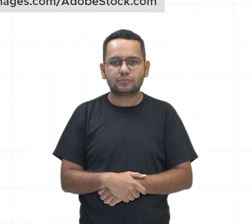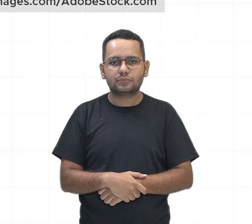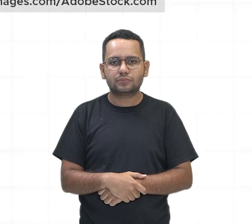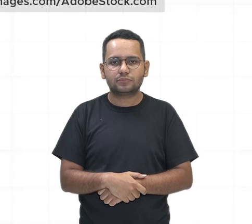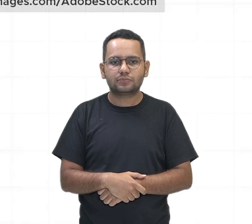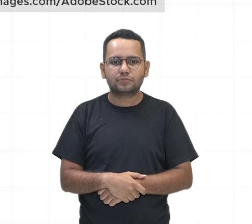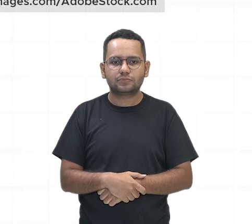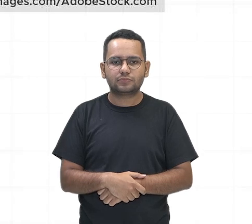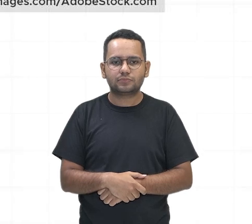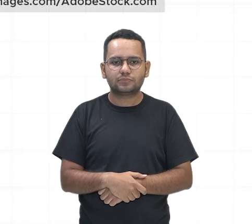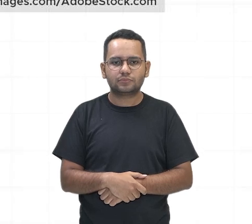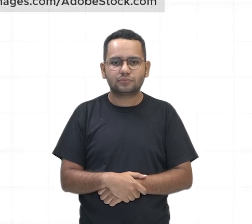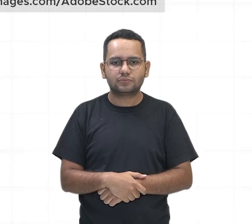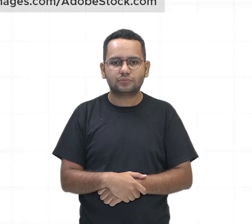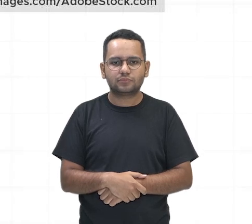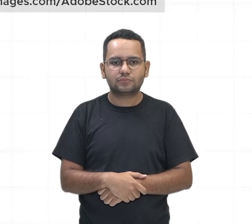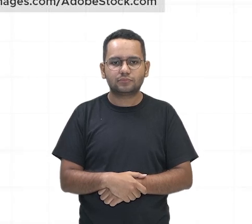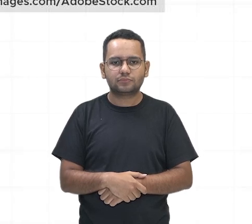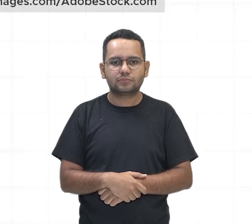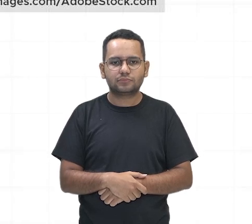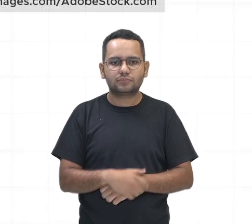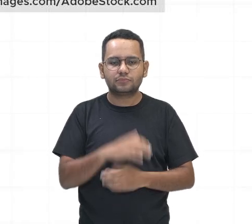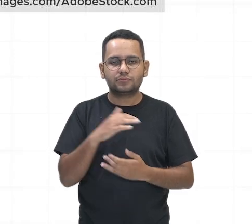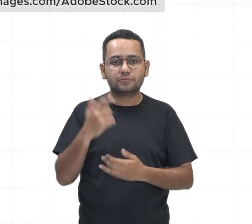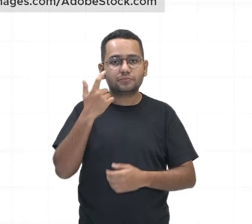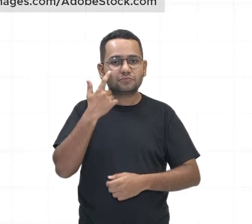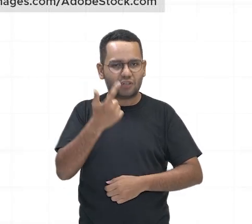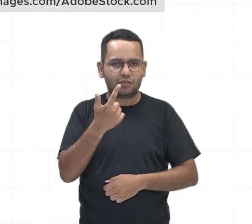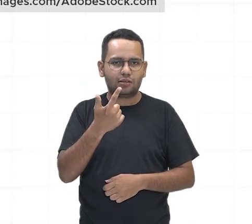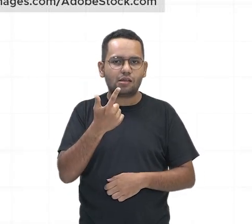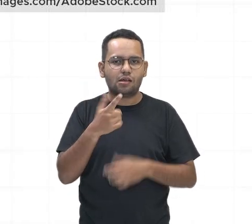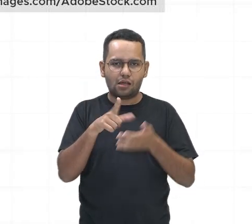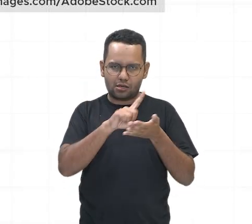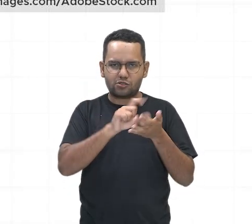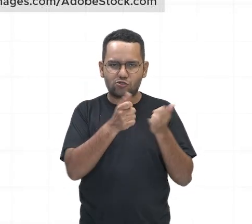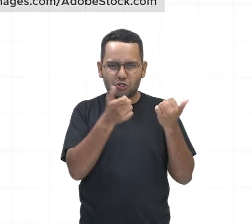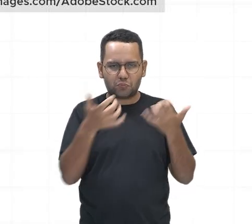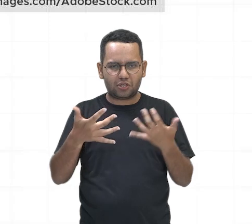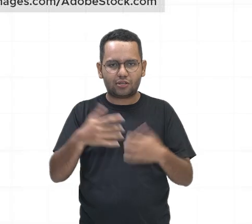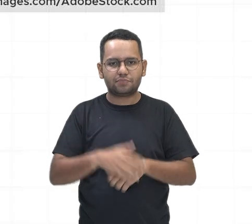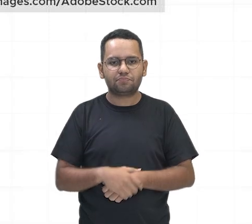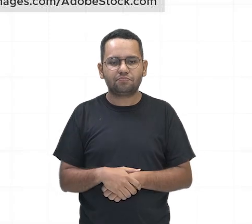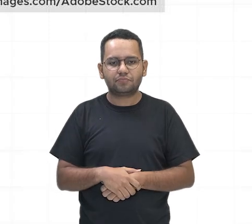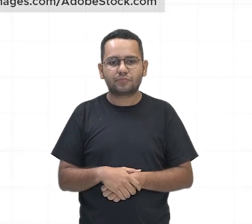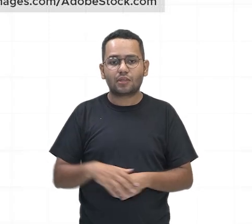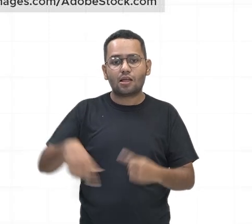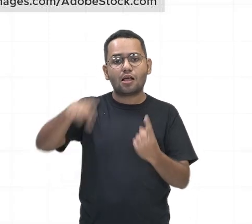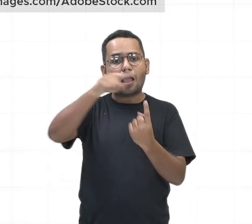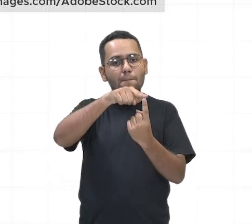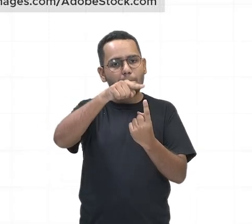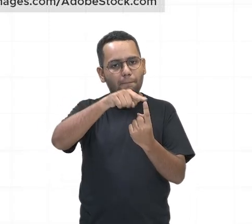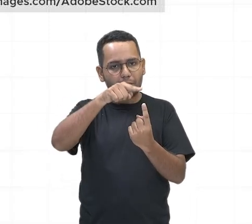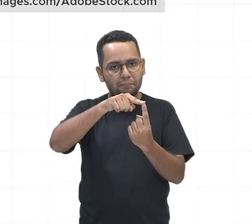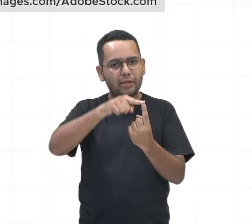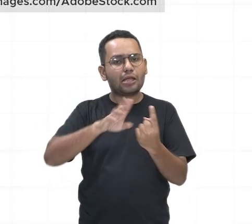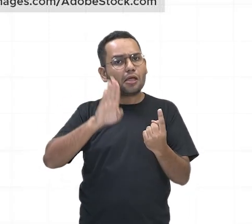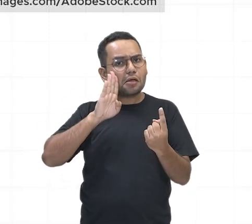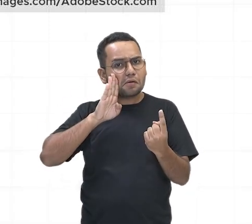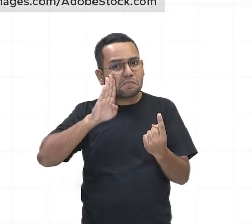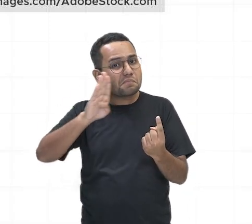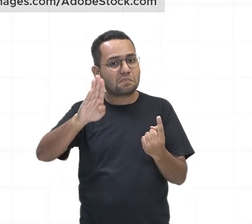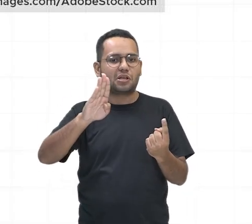importantes para a nossa vida? Vamos lá. Como dito anteriormente, A religião é uma das